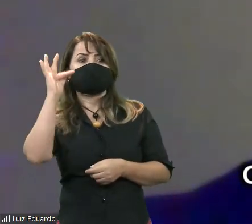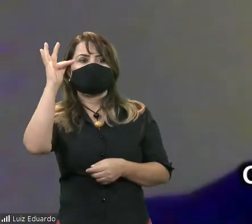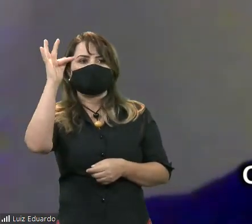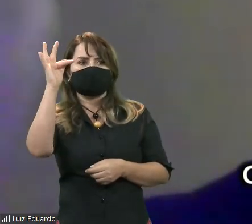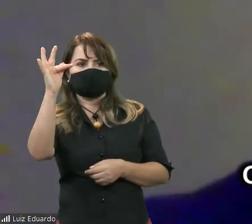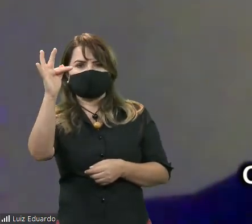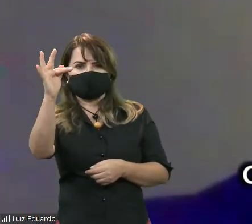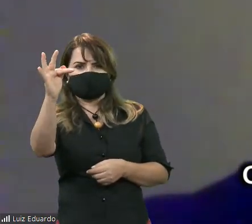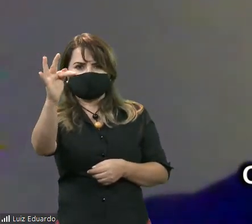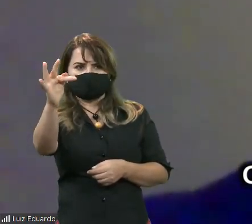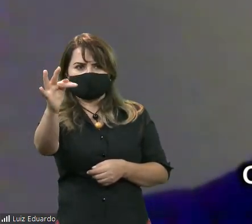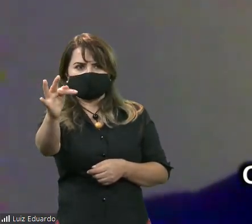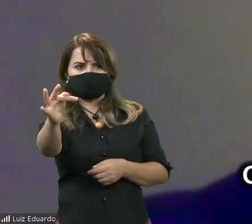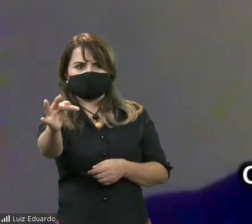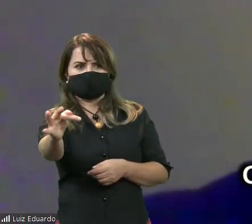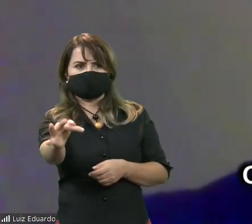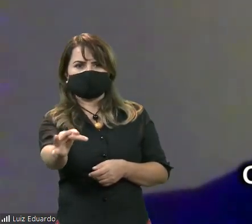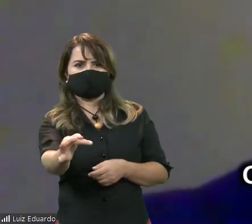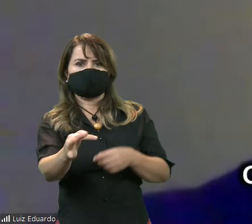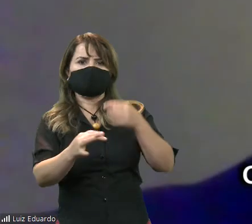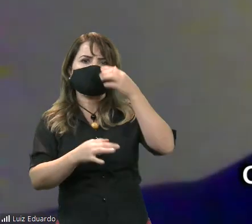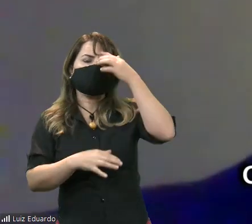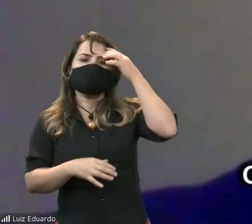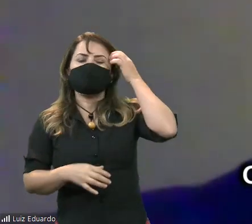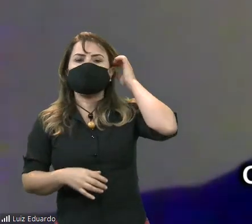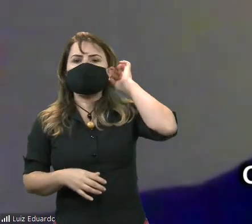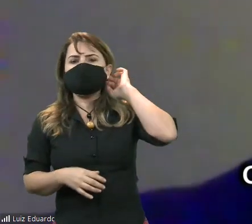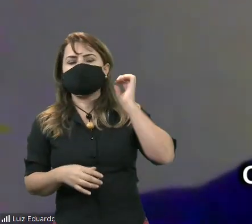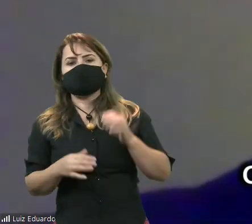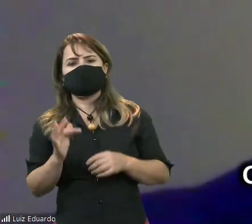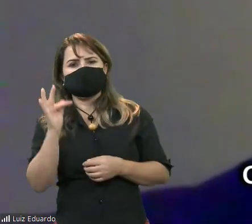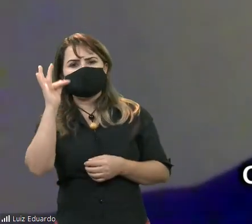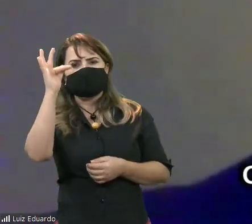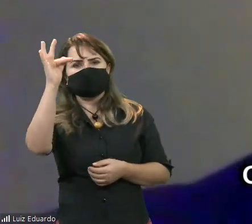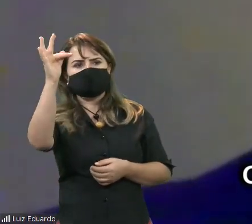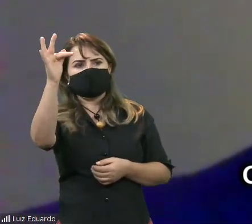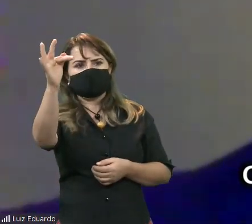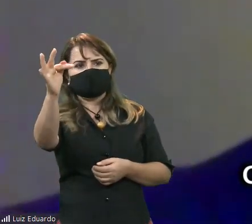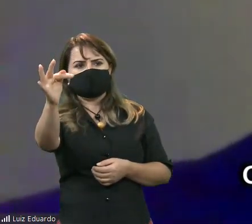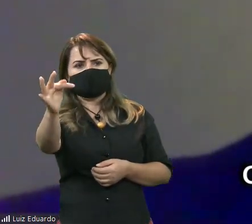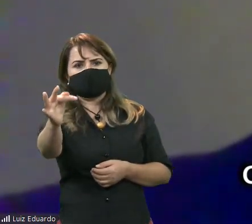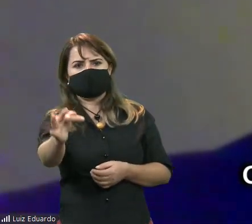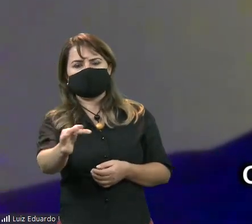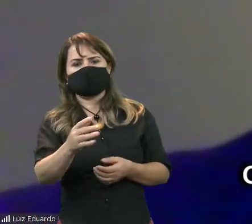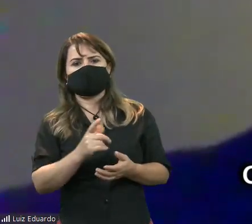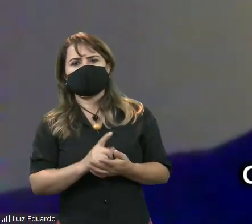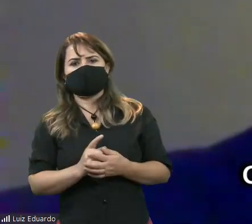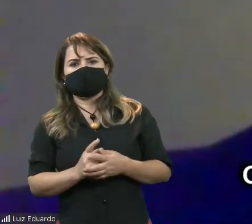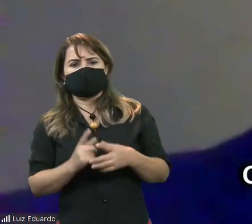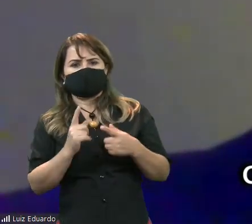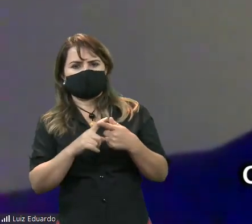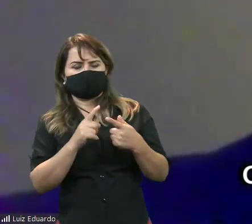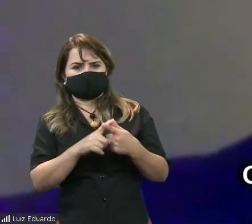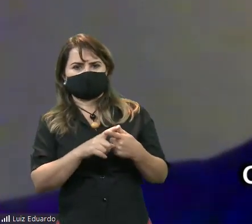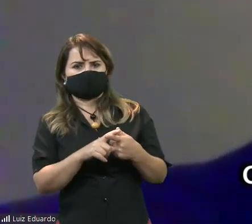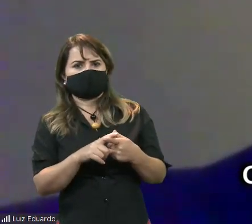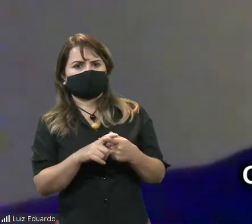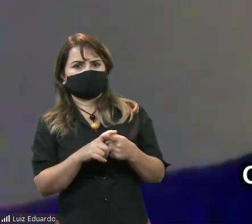vereador, meu querido vereador Albuquerque, mas não tão próximo, porque não é uma obra simples e